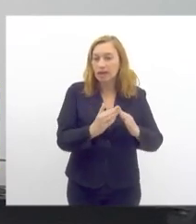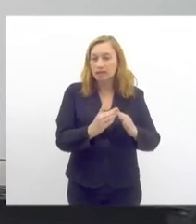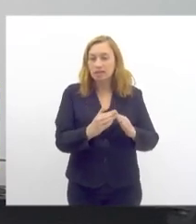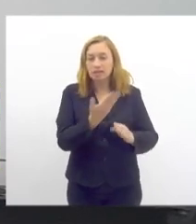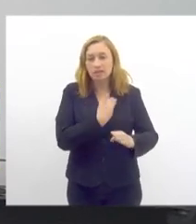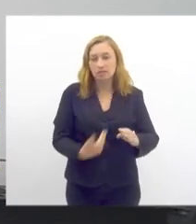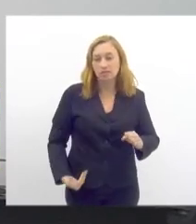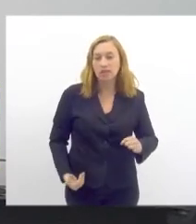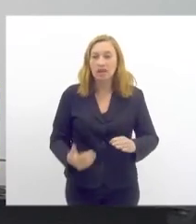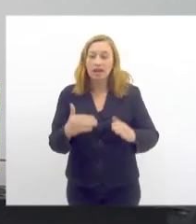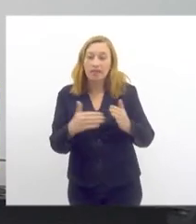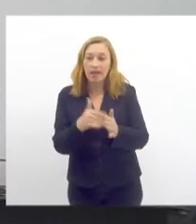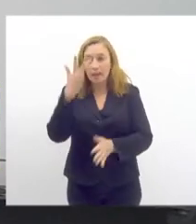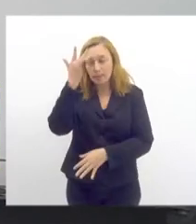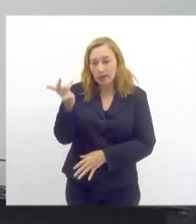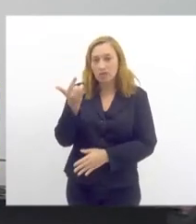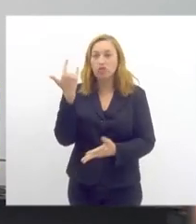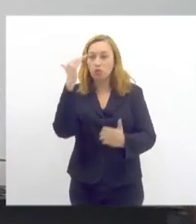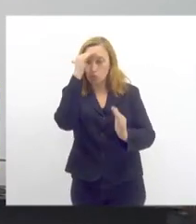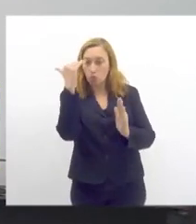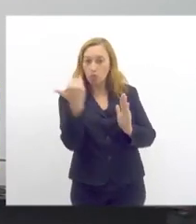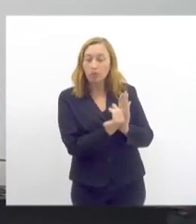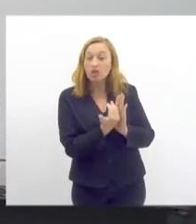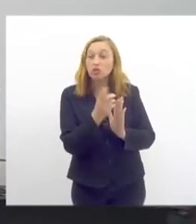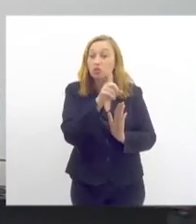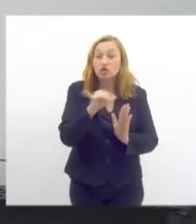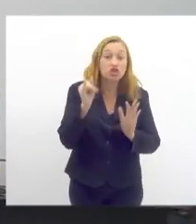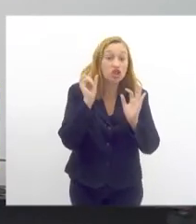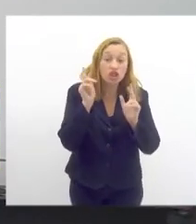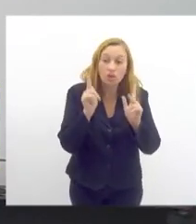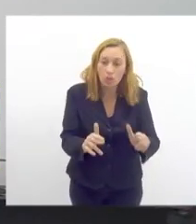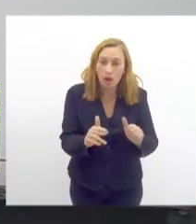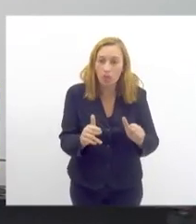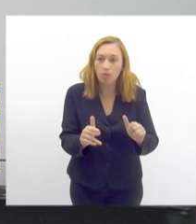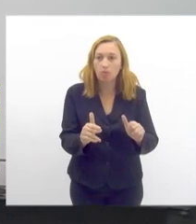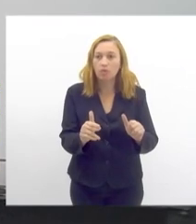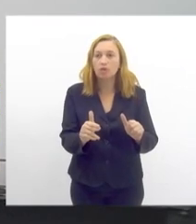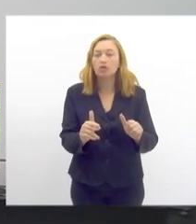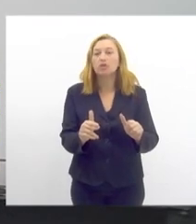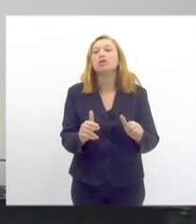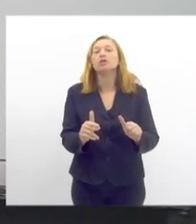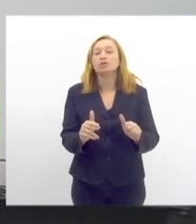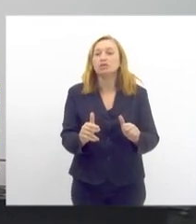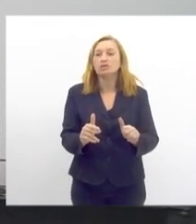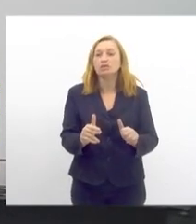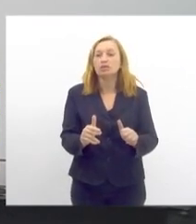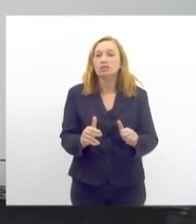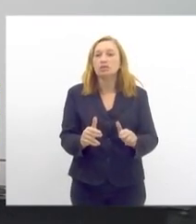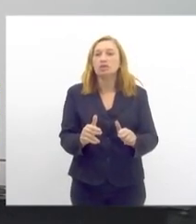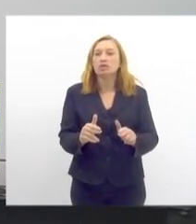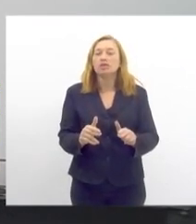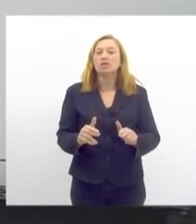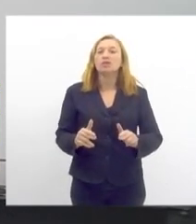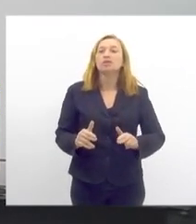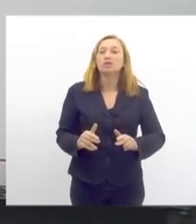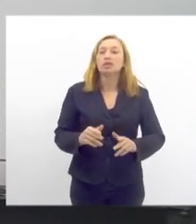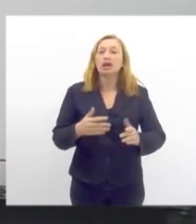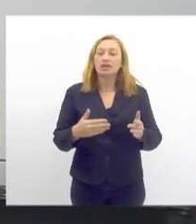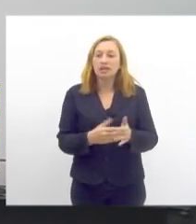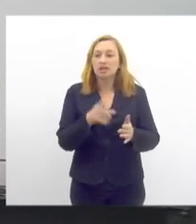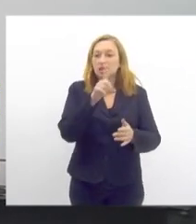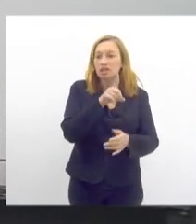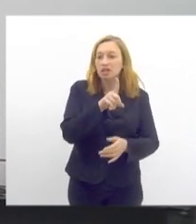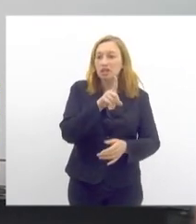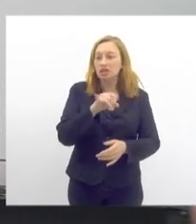Isso foi efetivamente cumprido. No mesmo dia, a gente ficou lá até altas horas, como no caso da meritocracia, que nós ficamos até dia 31 de dezembro para